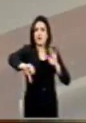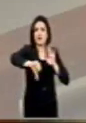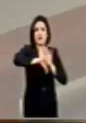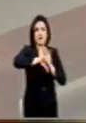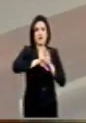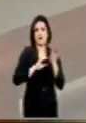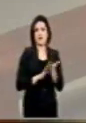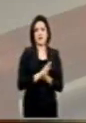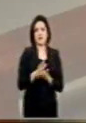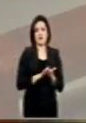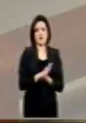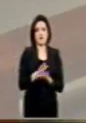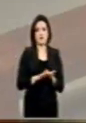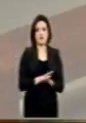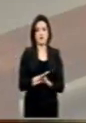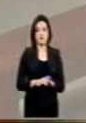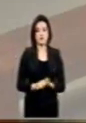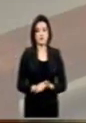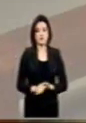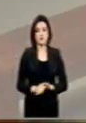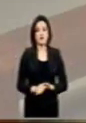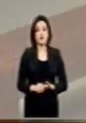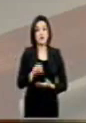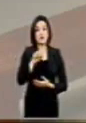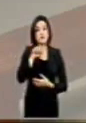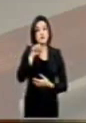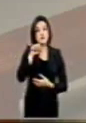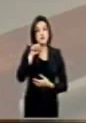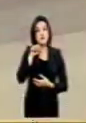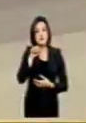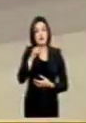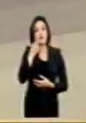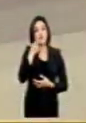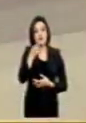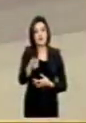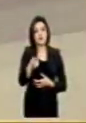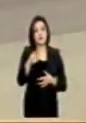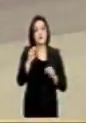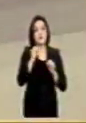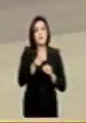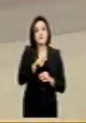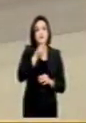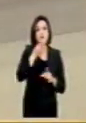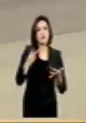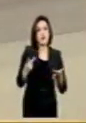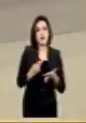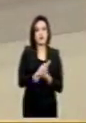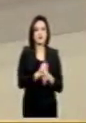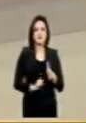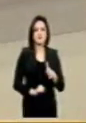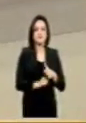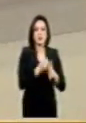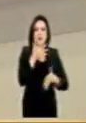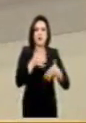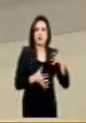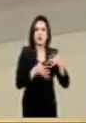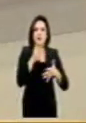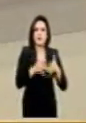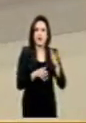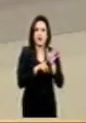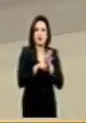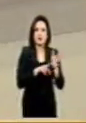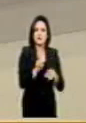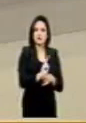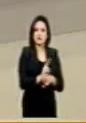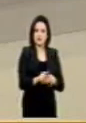Se levanta que poderia acontecer uma obstrução das investigações, então como é que tem um documento